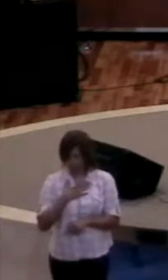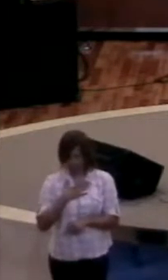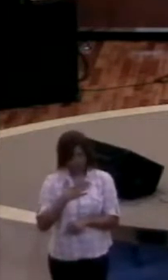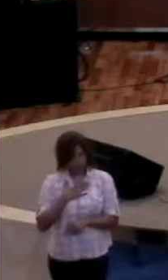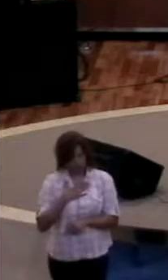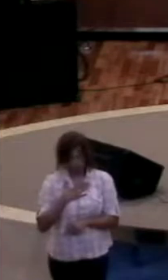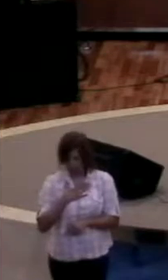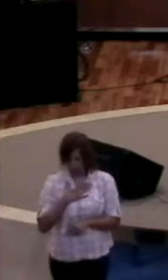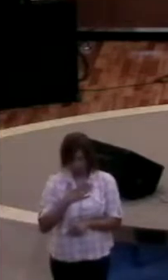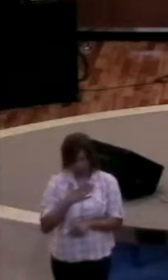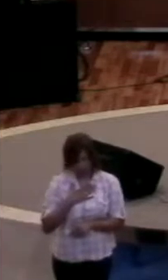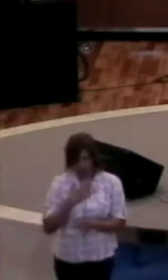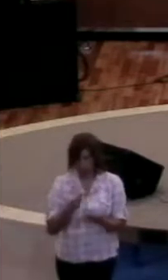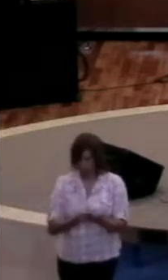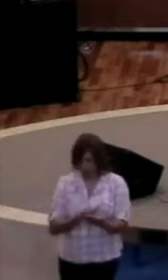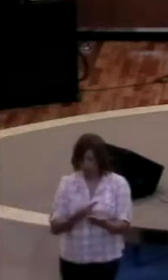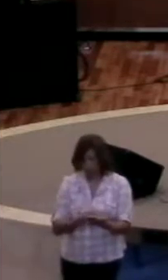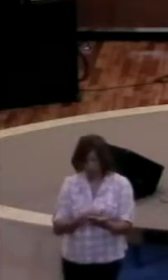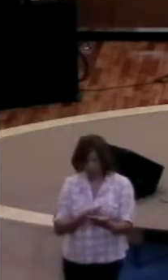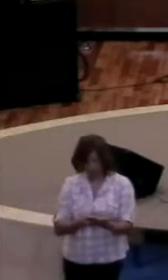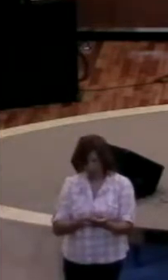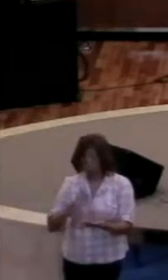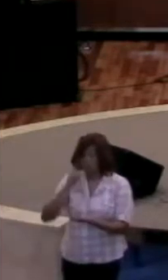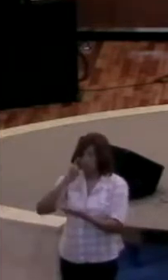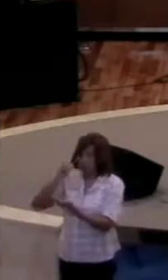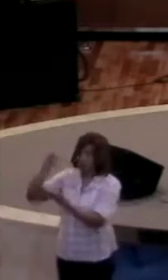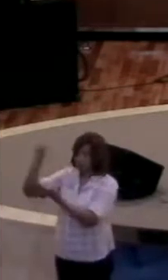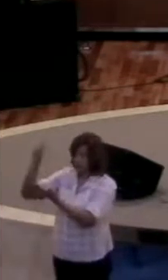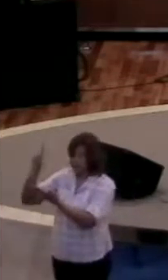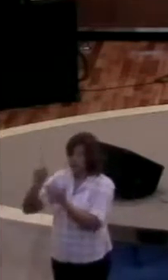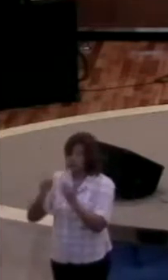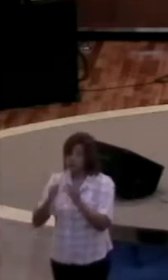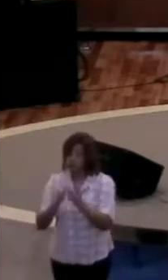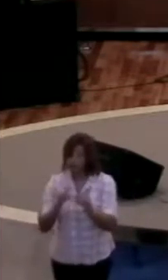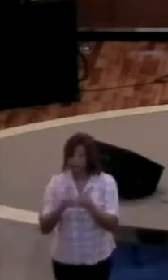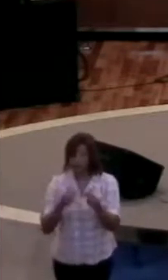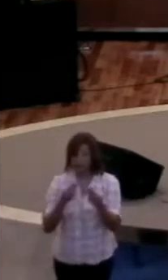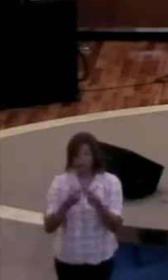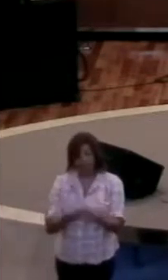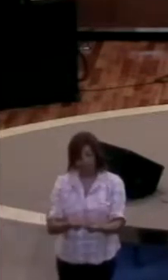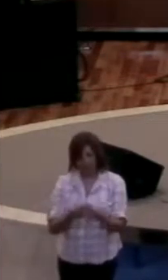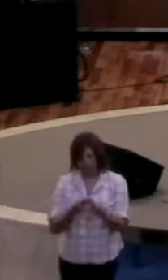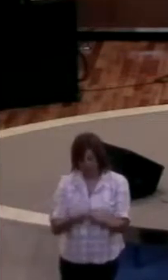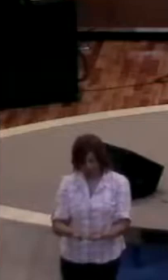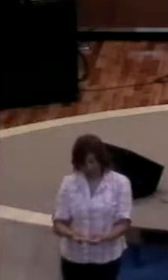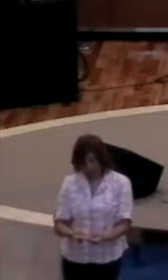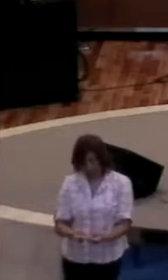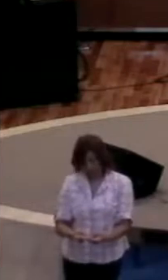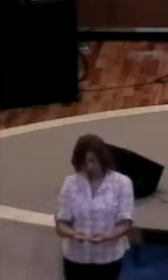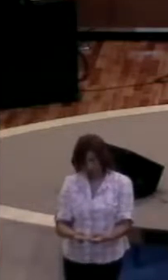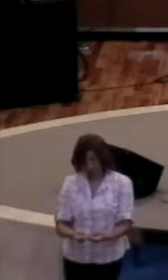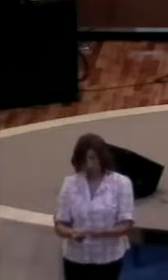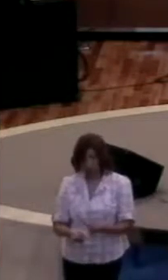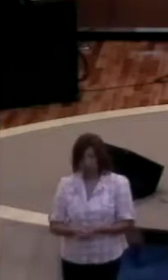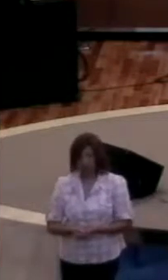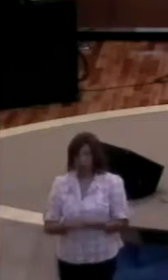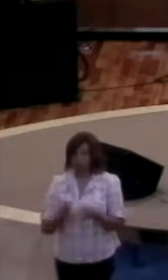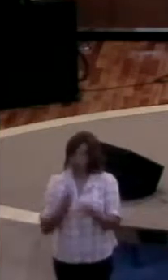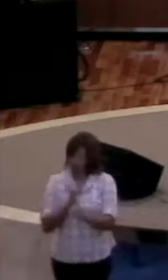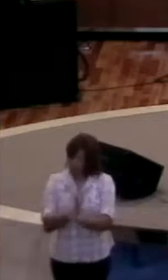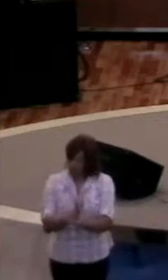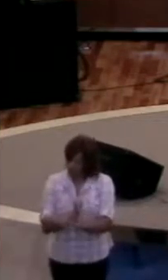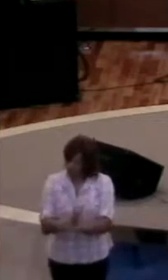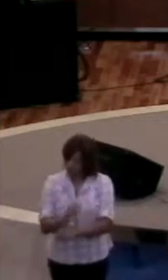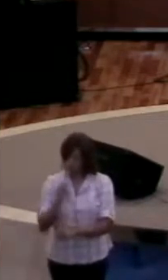coisas. Você não precisa de atalho. Se o teu tempo hoje é estar no Egito, fique lá. Aguarda um